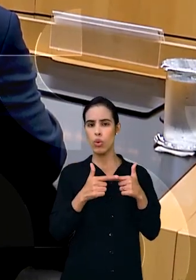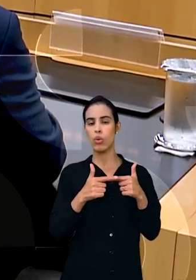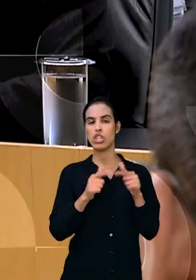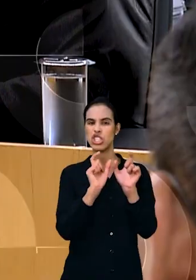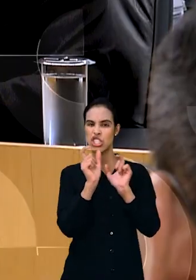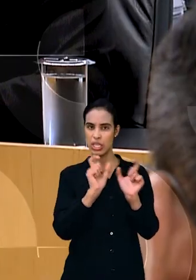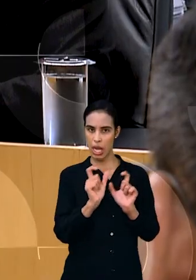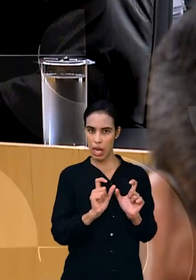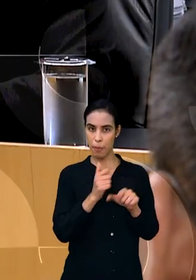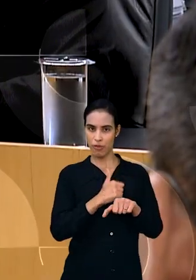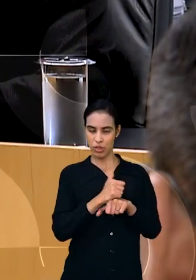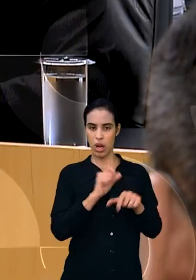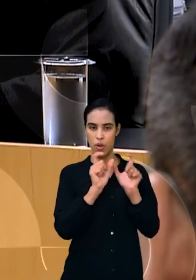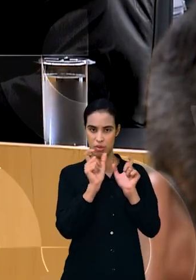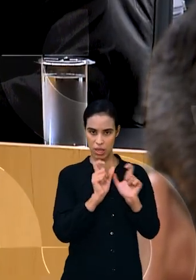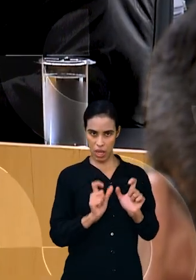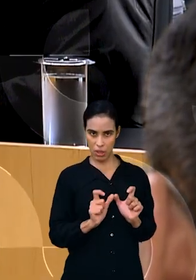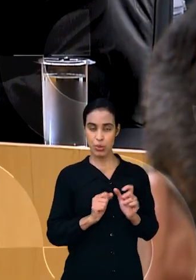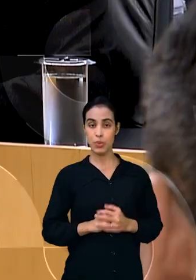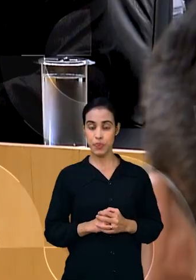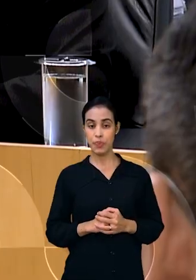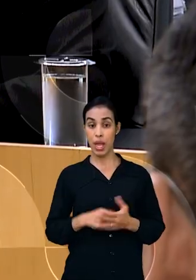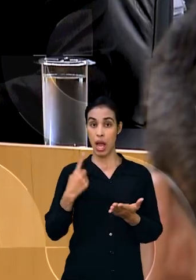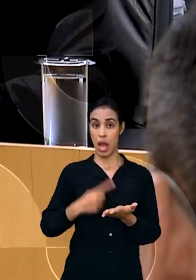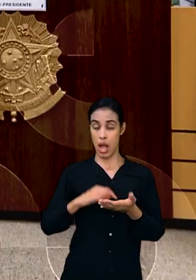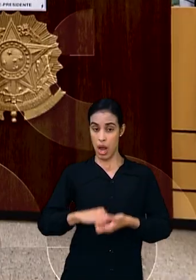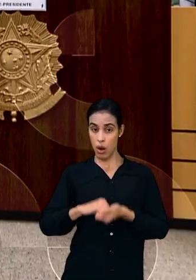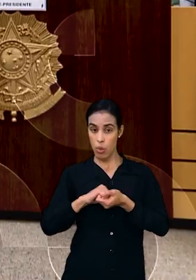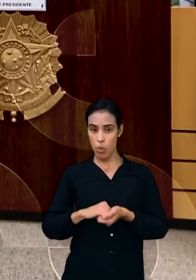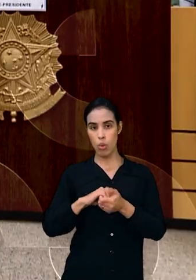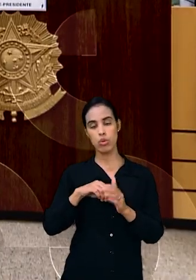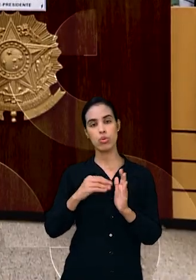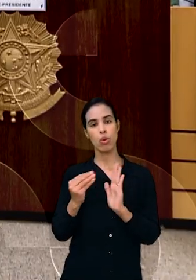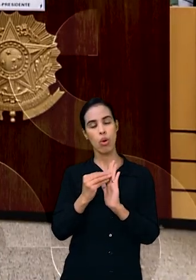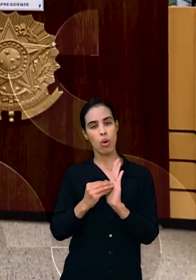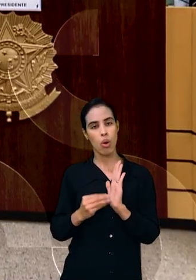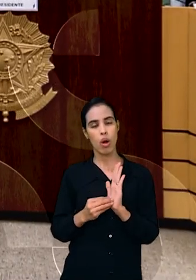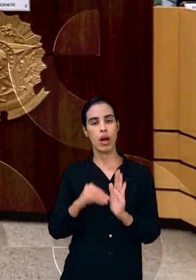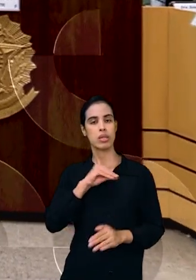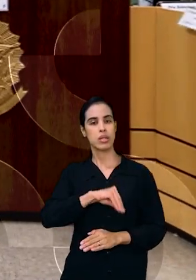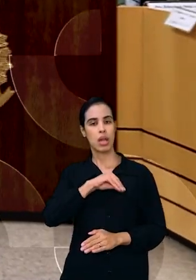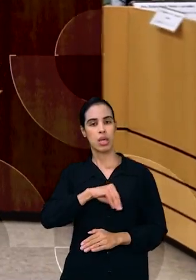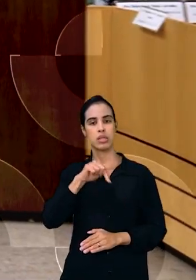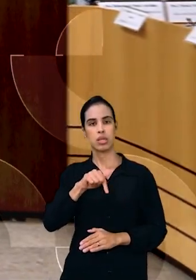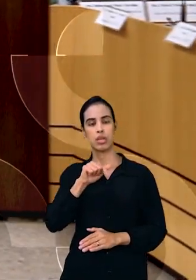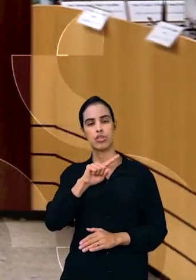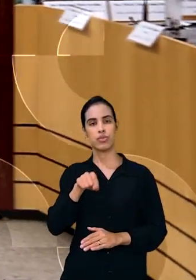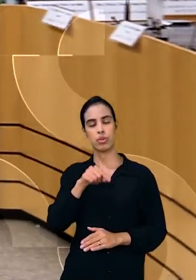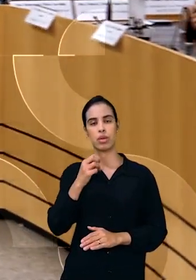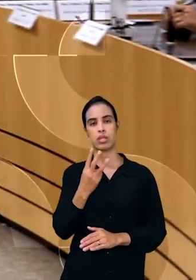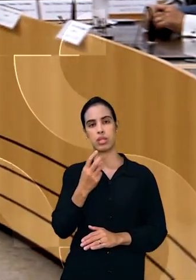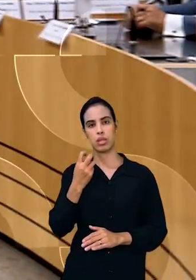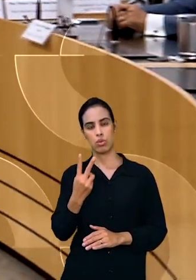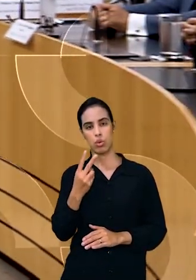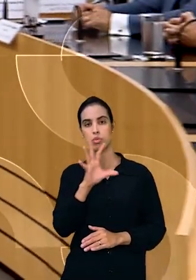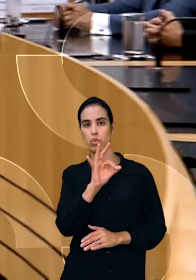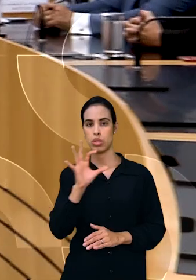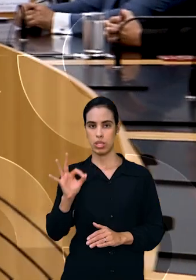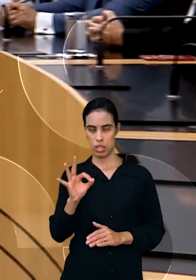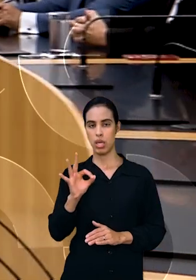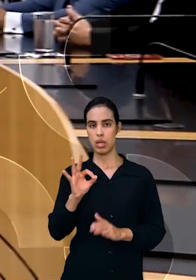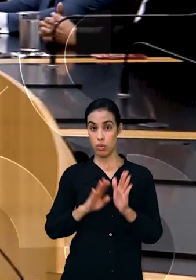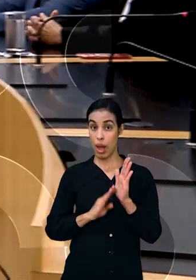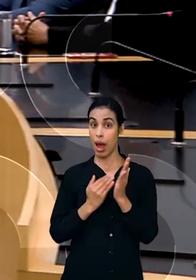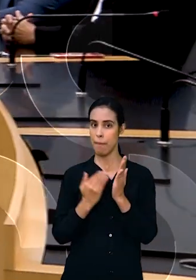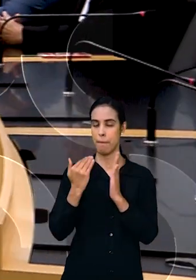em Empresas de Processamento de Dados, a FENADADOS. O acordo prevê reajuste salarial de